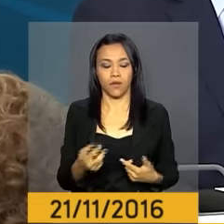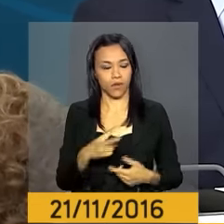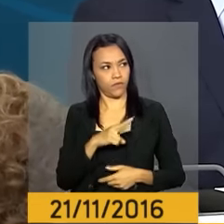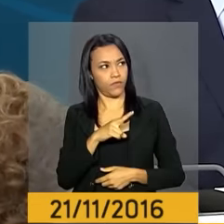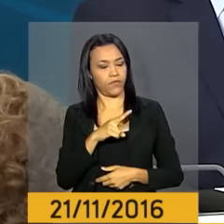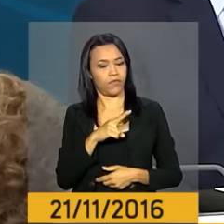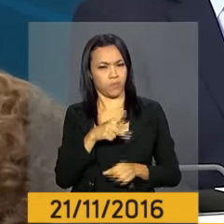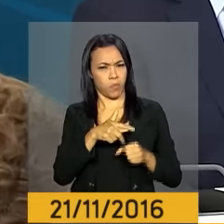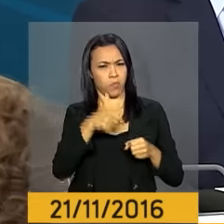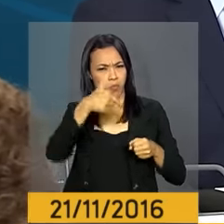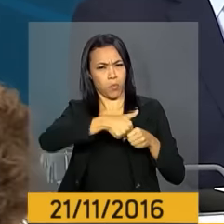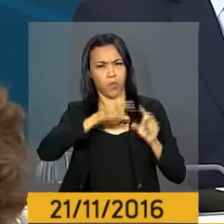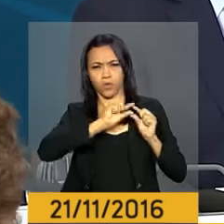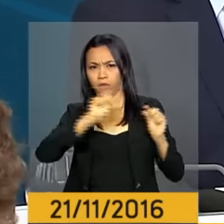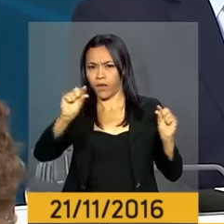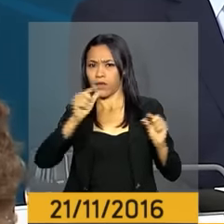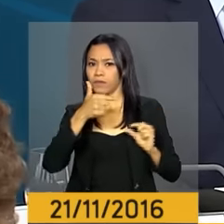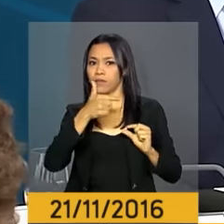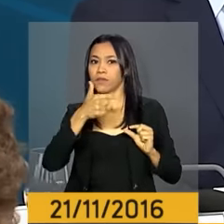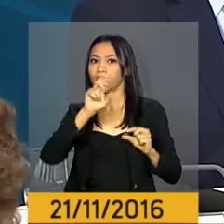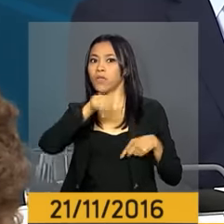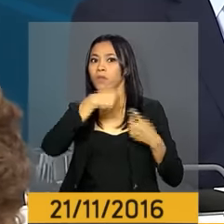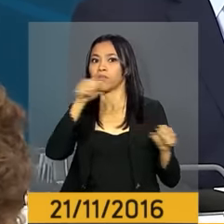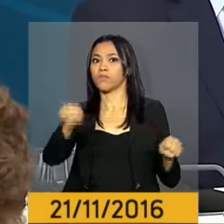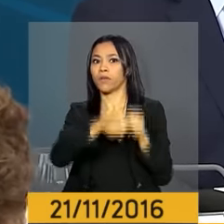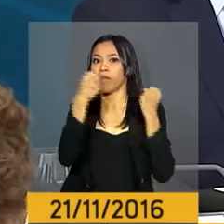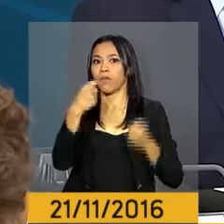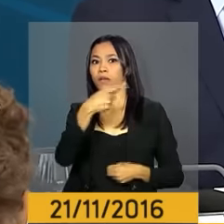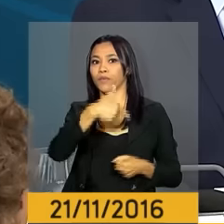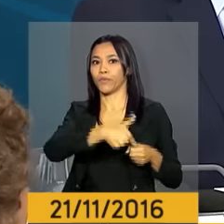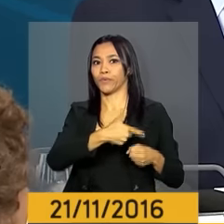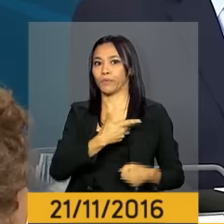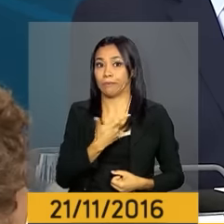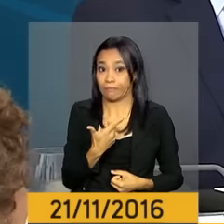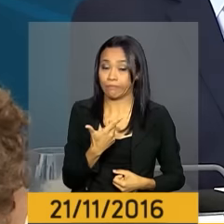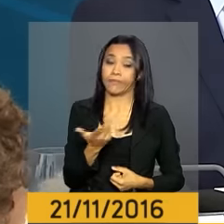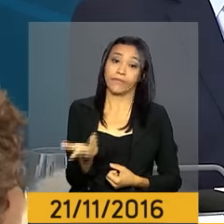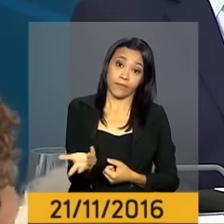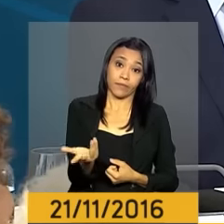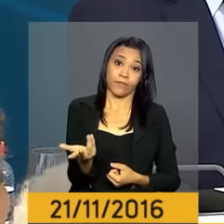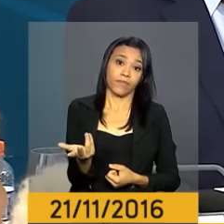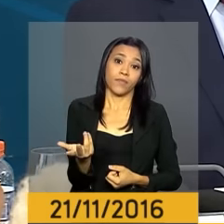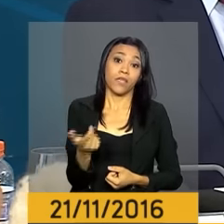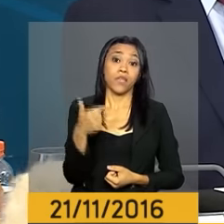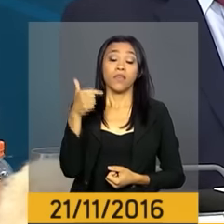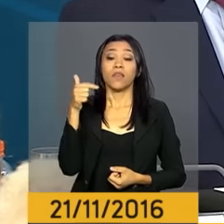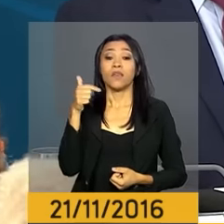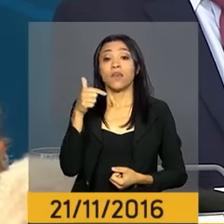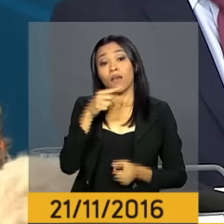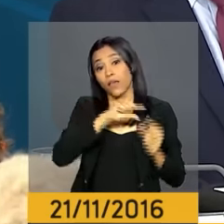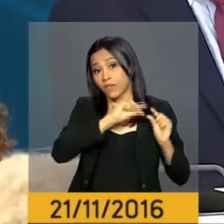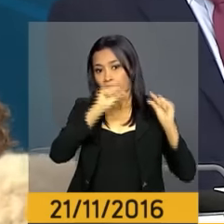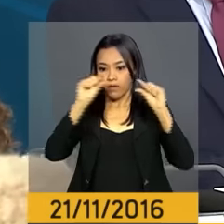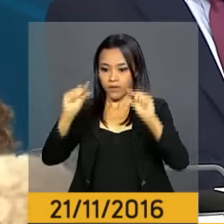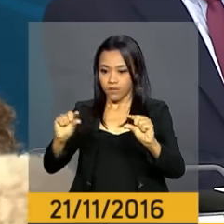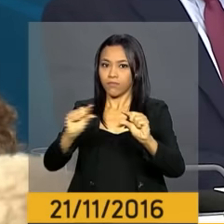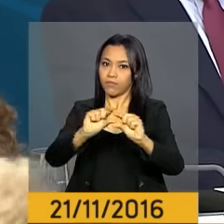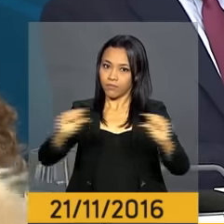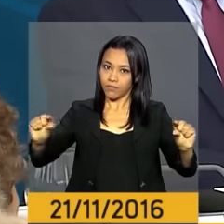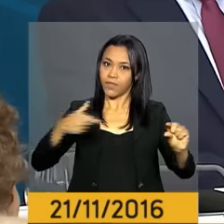lá, o posto de gasolina havia falido, né? Mas isso, enfim, não desvaloriza a frase,